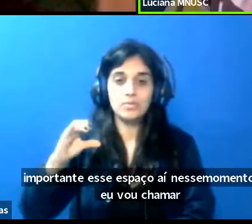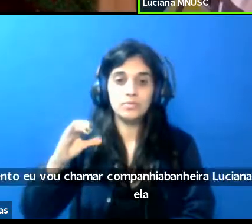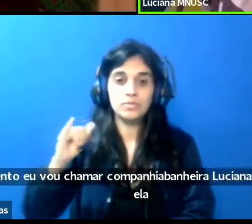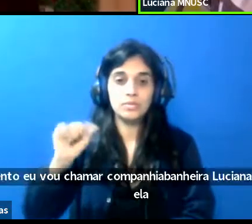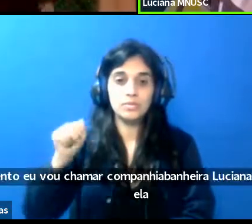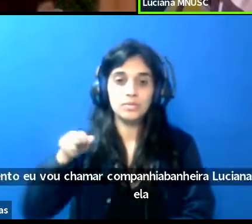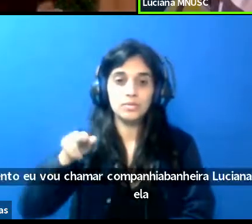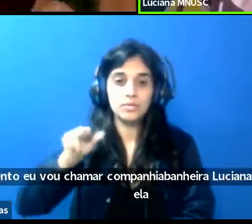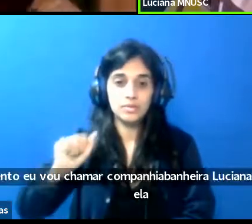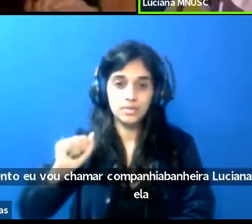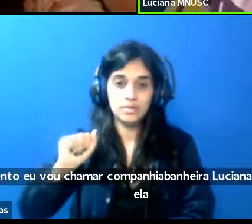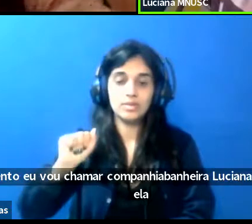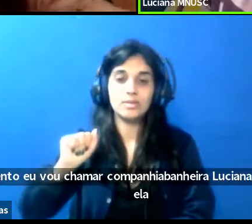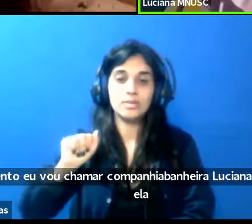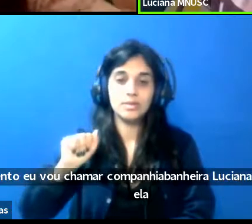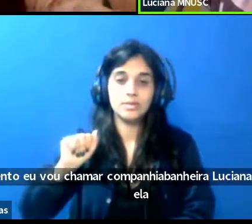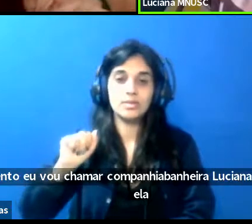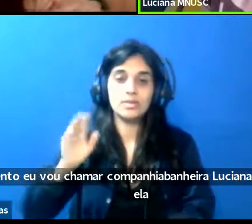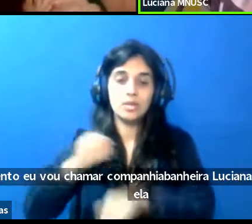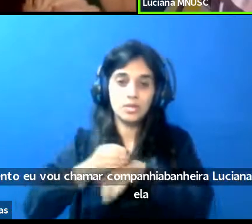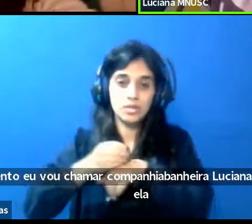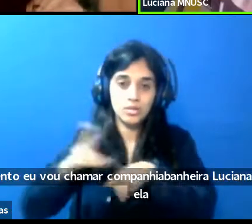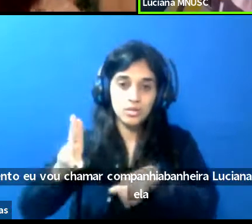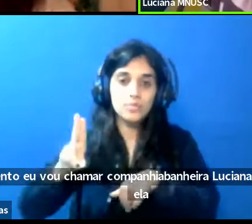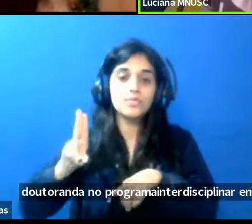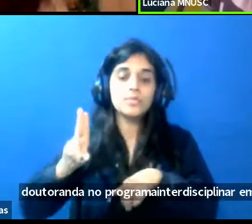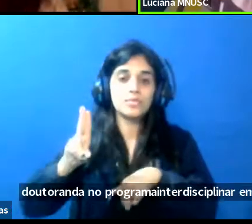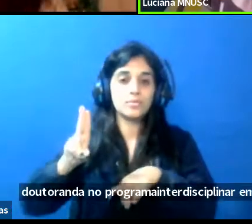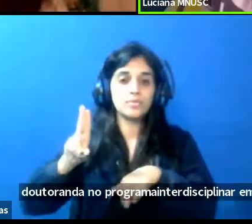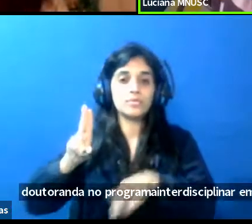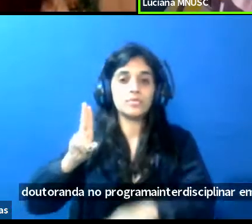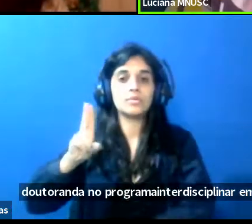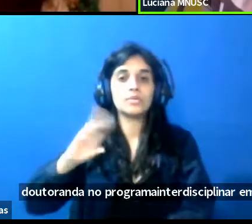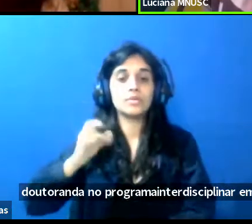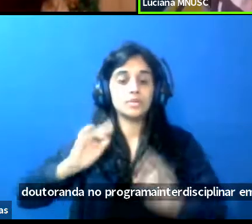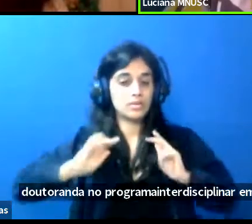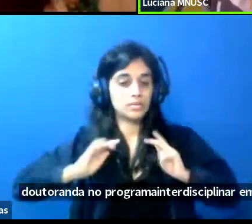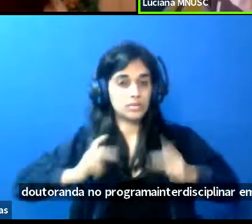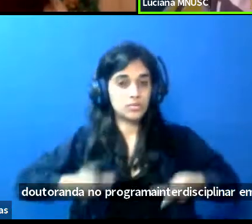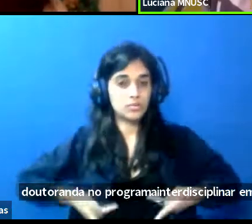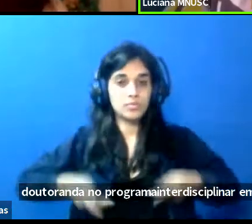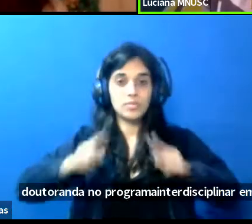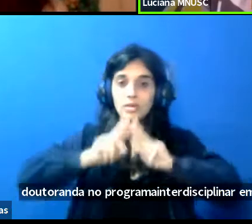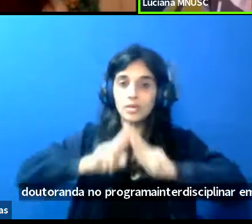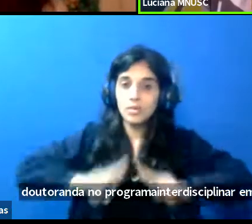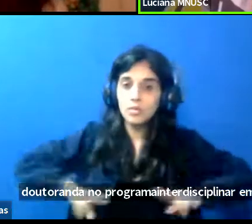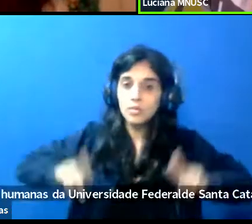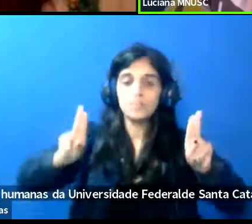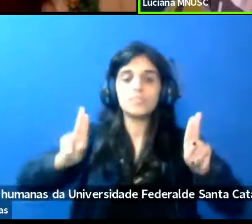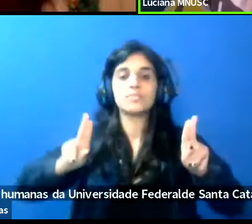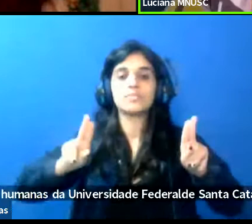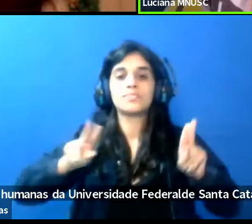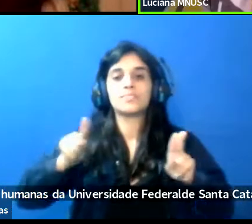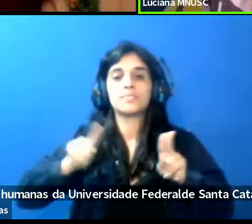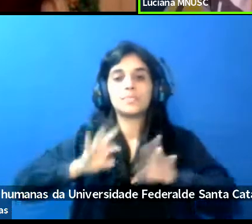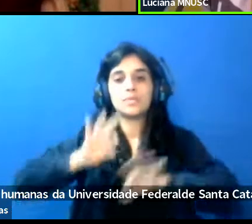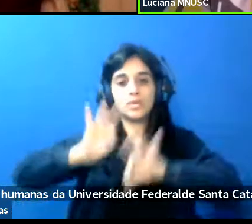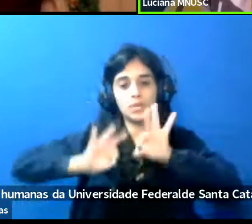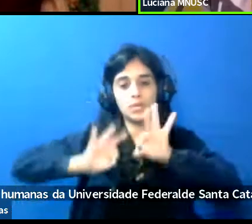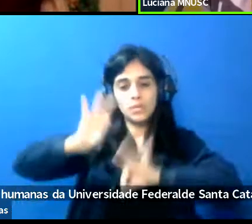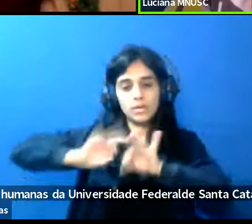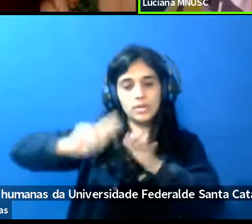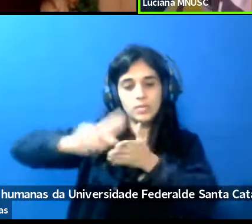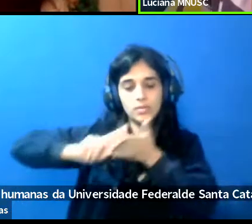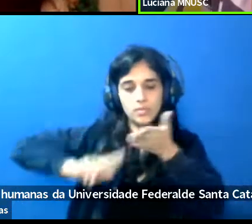Programa Interdisciplinar em Ciências Humanas da Universidade Federal de Santa Catarina. Ela é organizadora dos roteiros da tenda